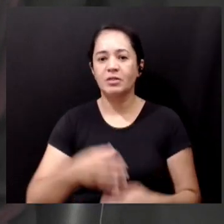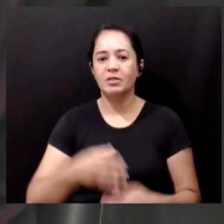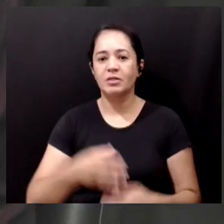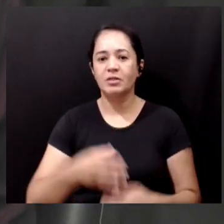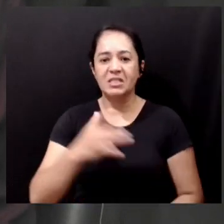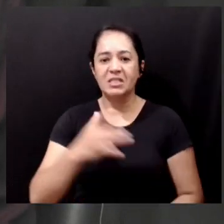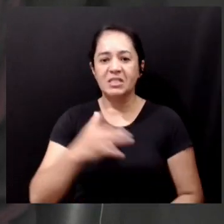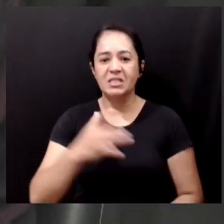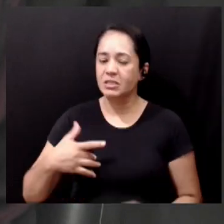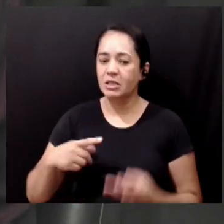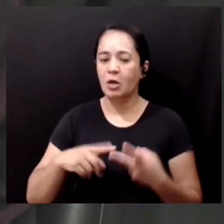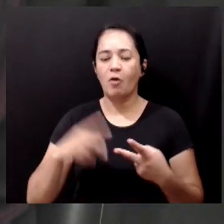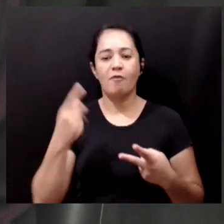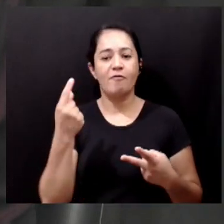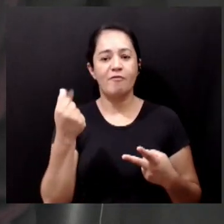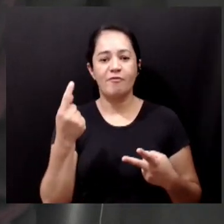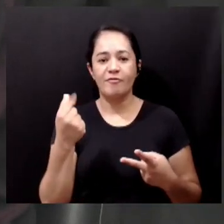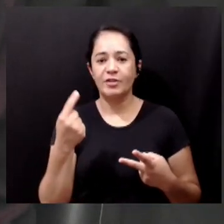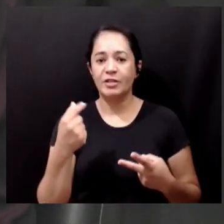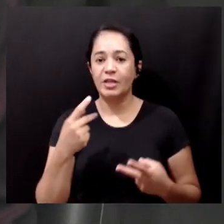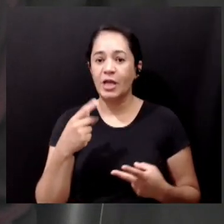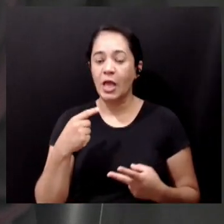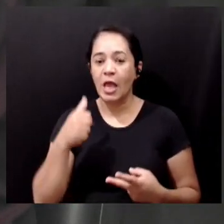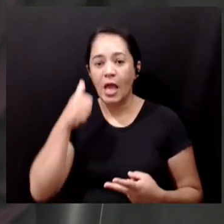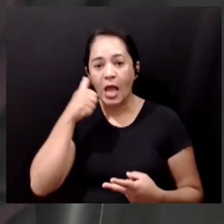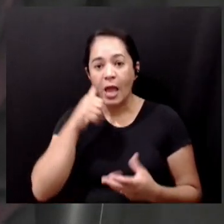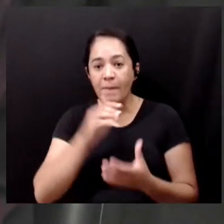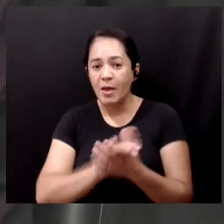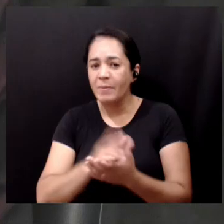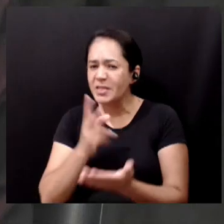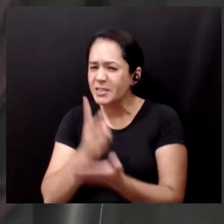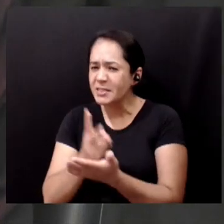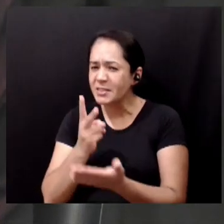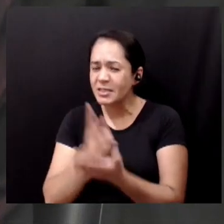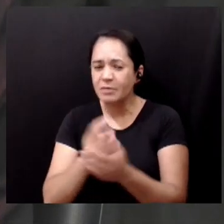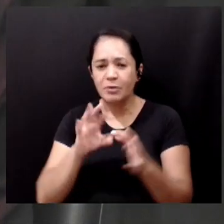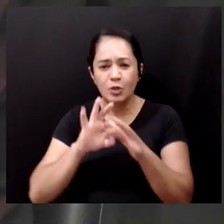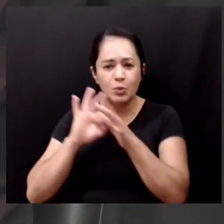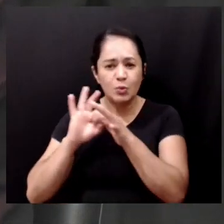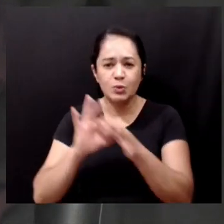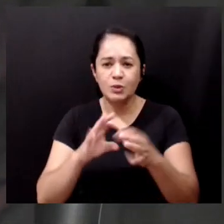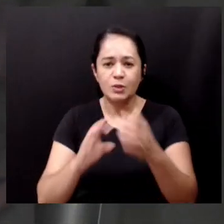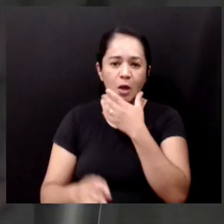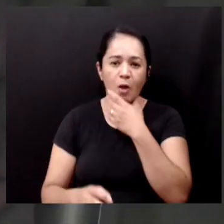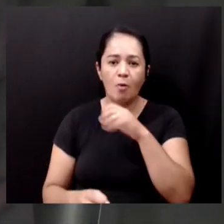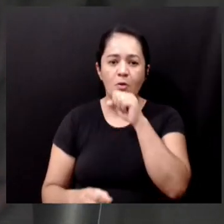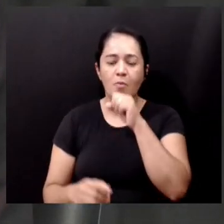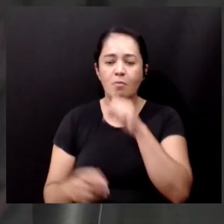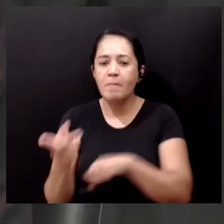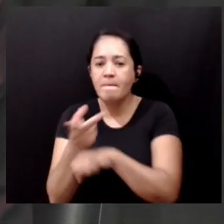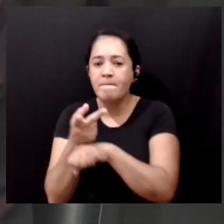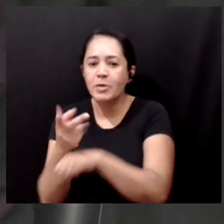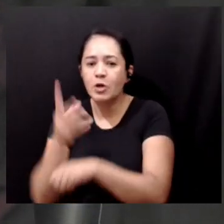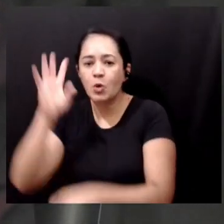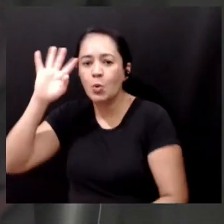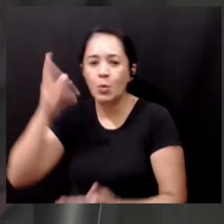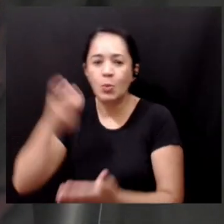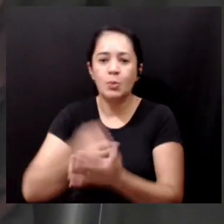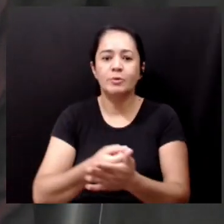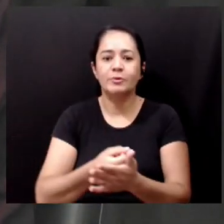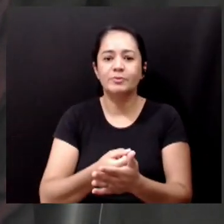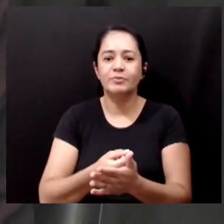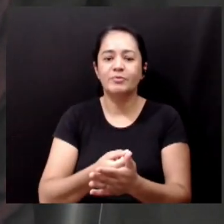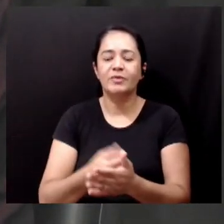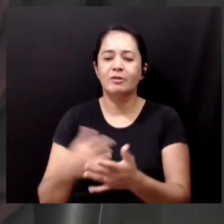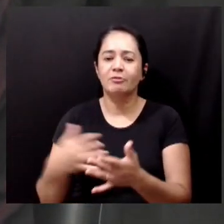sempre vi minha mãe unida com meu pai, buscando uma solução e saindo. E eu acho que tudo isso, ele vem comigo. Isso vem